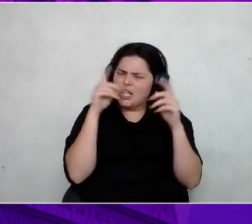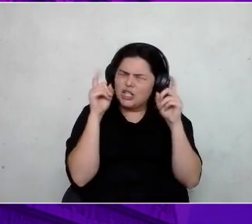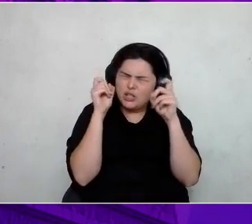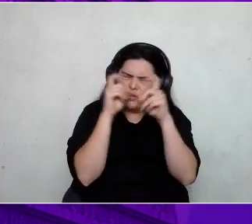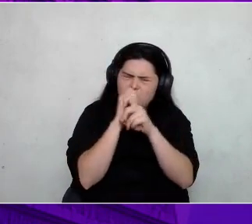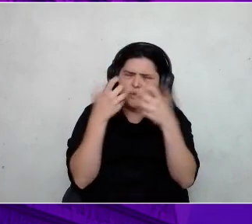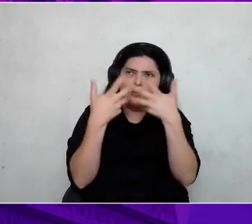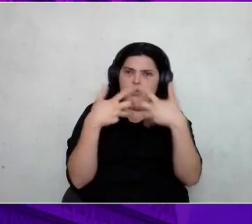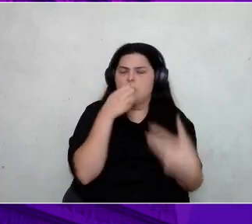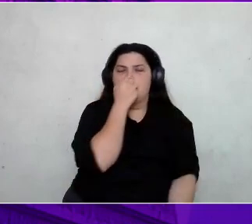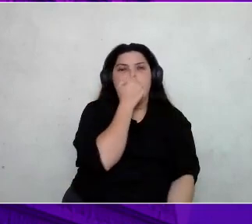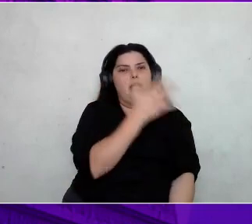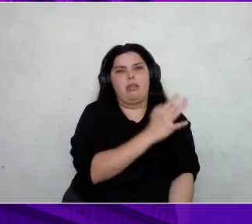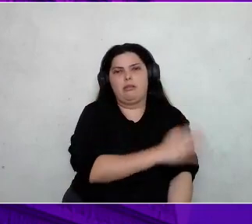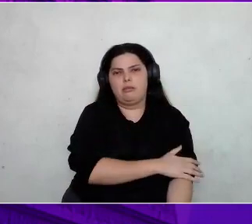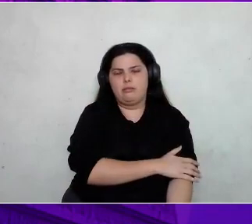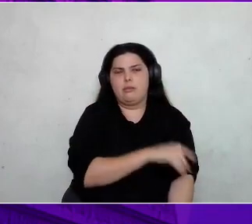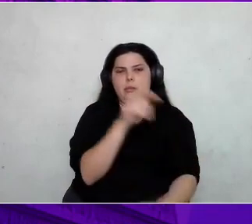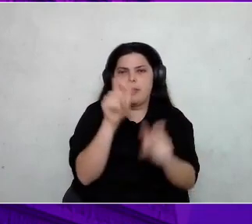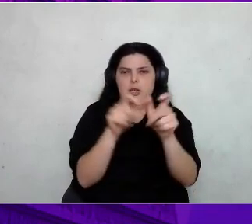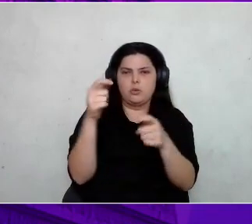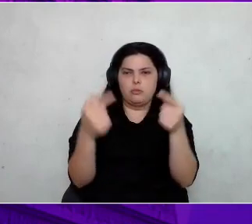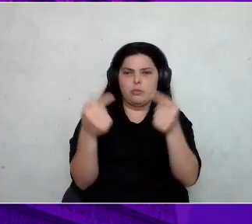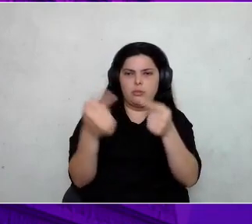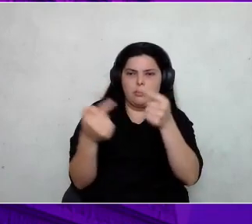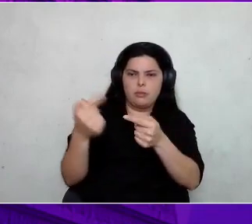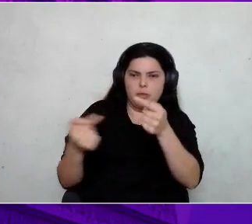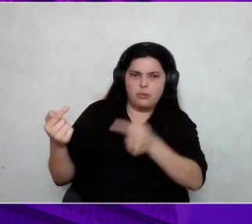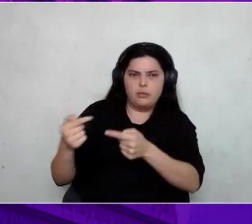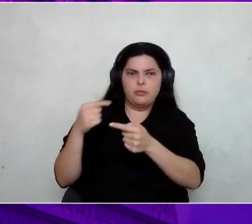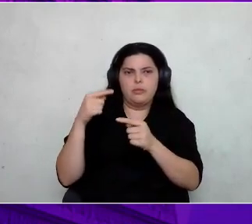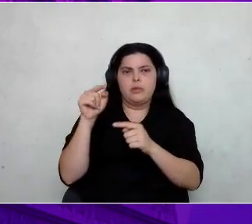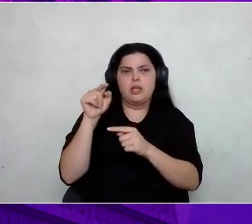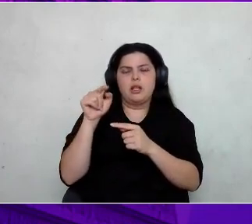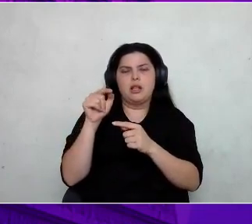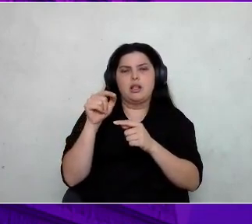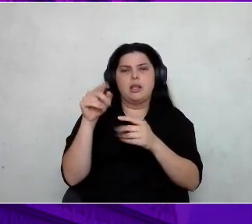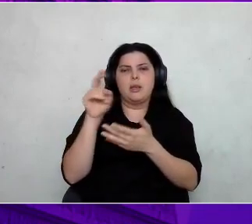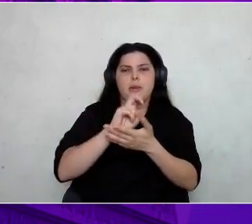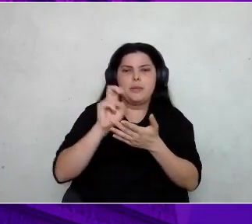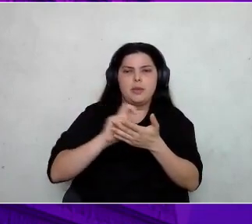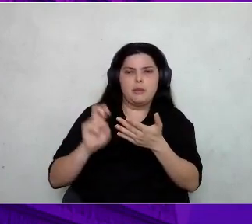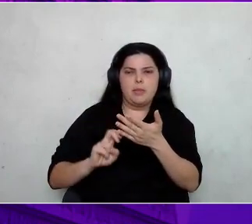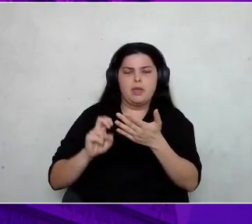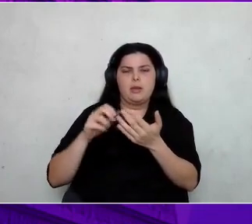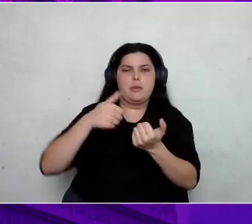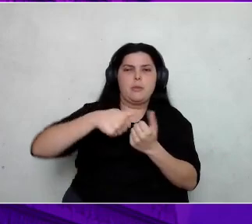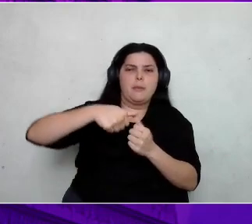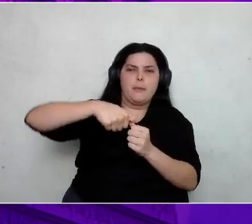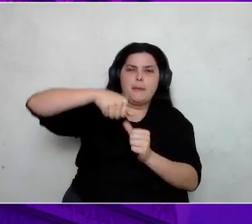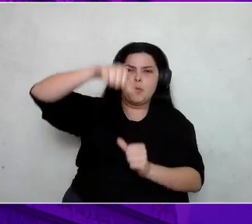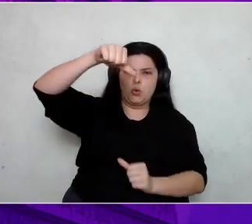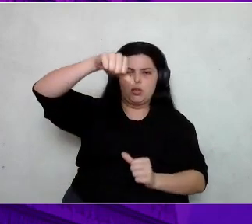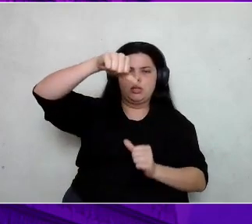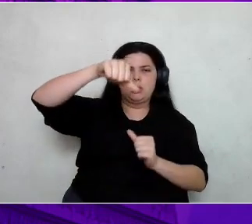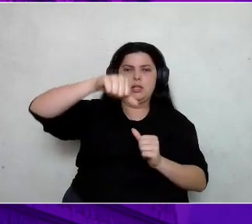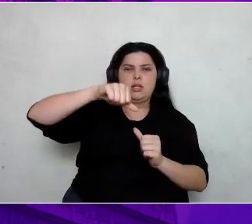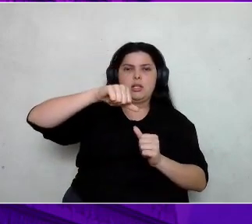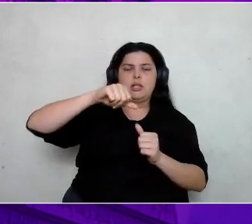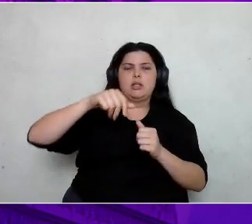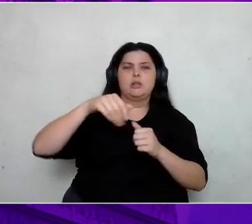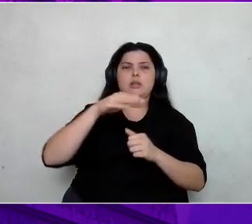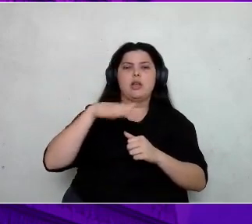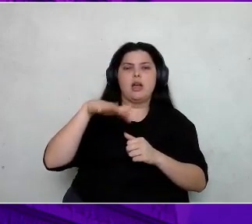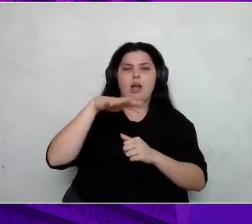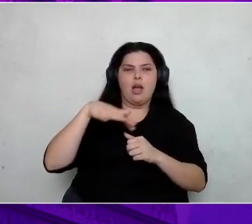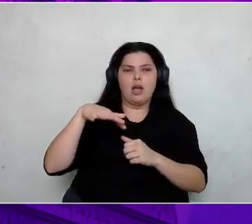muito bem para as pessoas discutirem. Esse aqui a gente imprimiu num pôster e os POs das áreas, cada um desses era